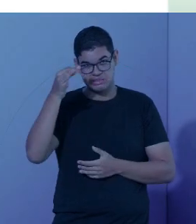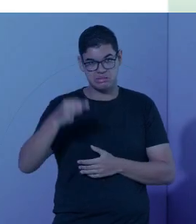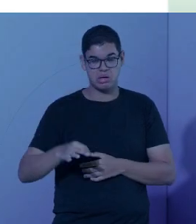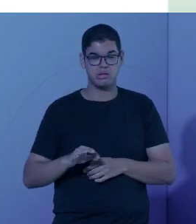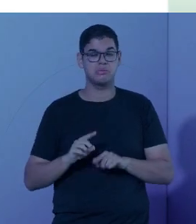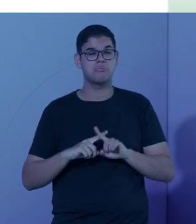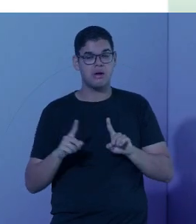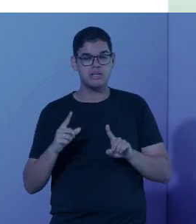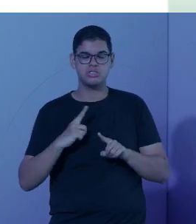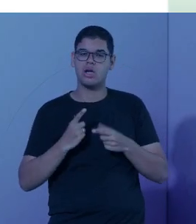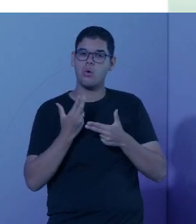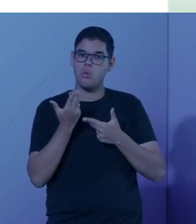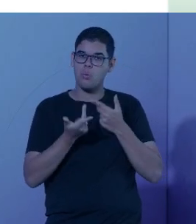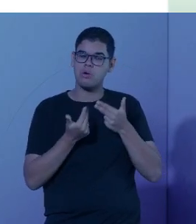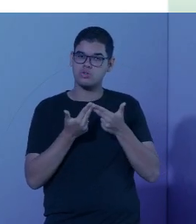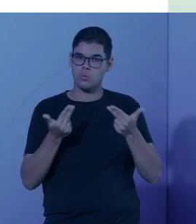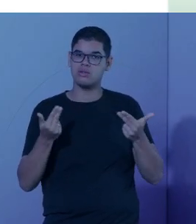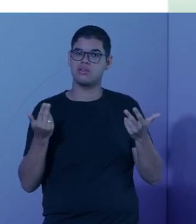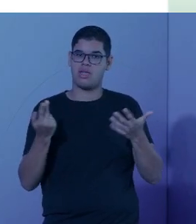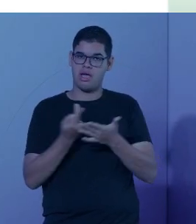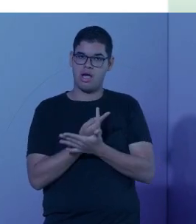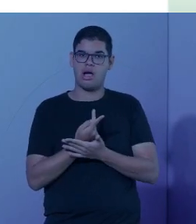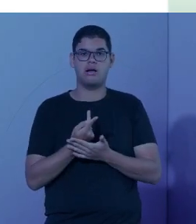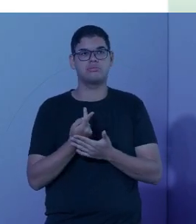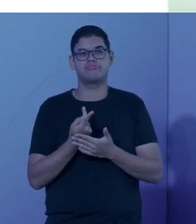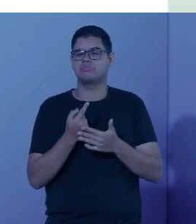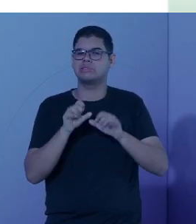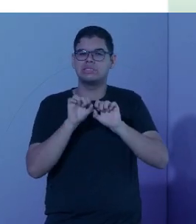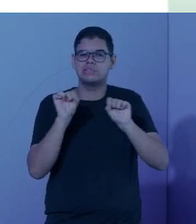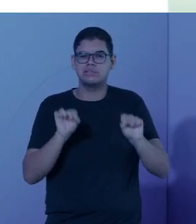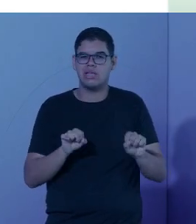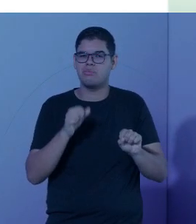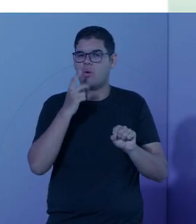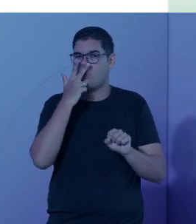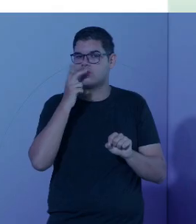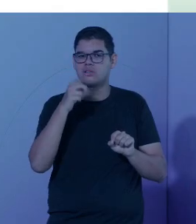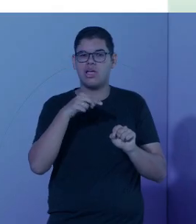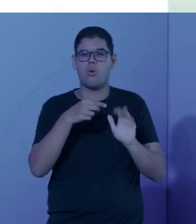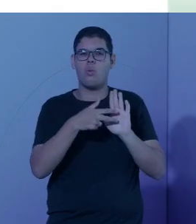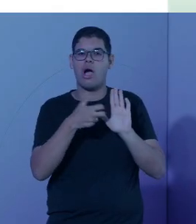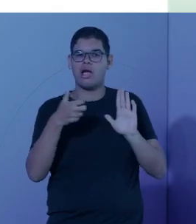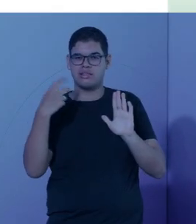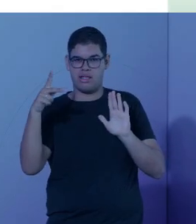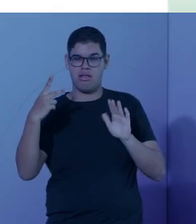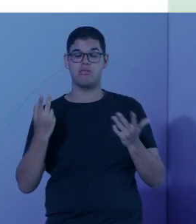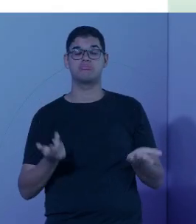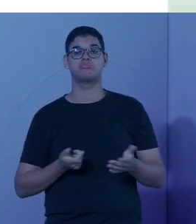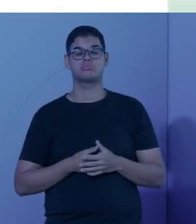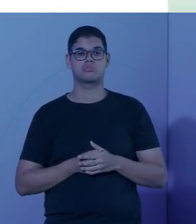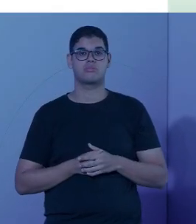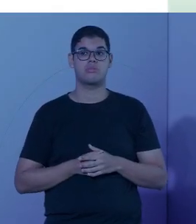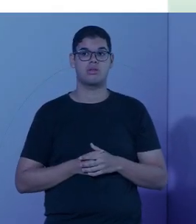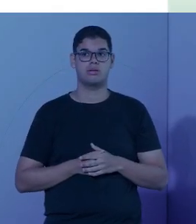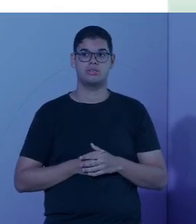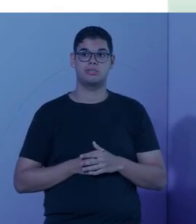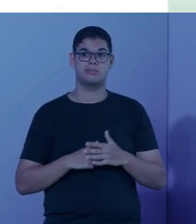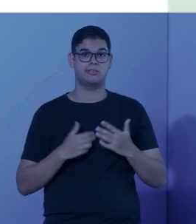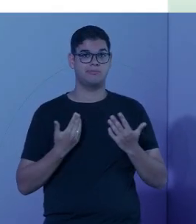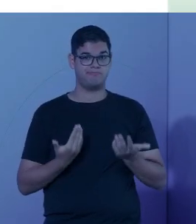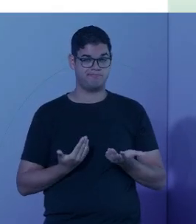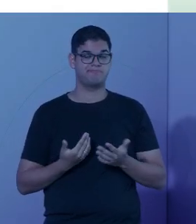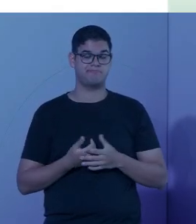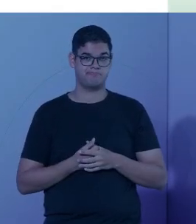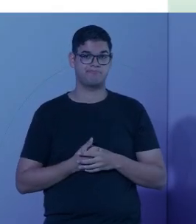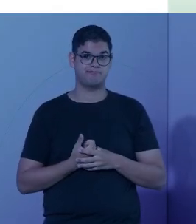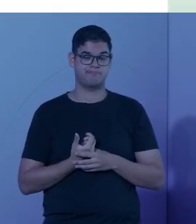questão relacionada ao sistema, tá? Um bug, alguma coisa nesse sentido. Então, para esses medicamentos, foram considerados somente as datas registradas no